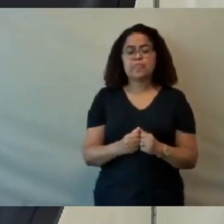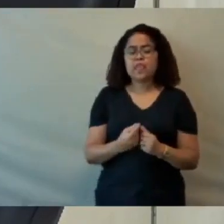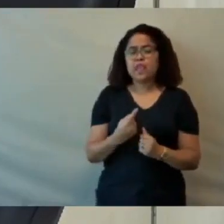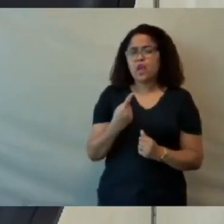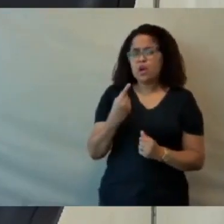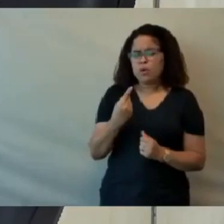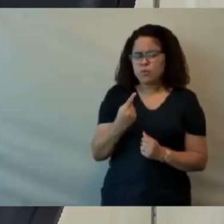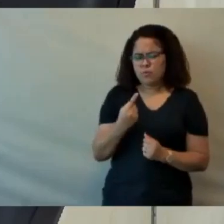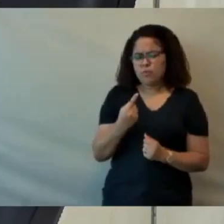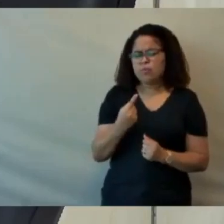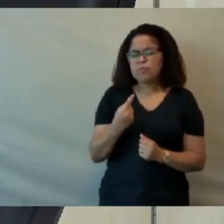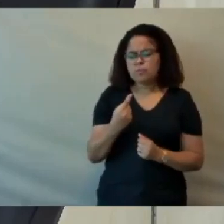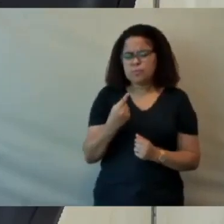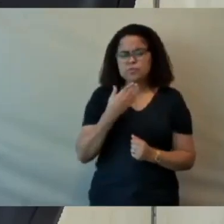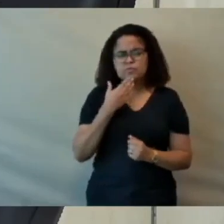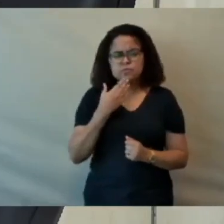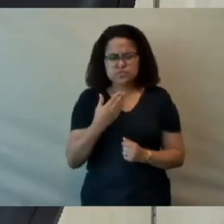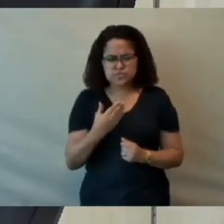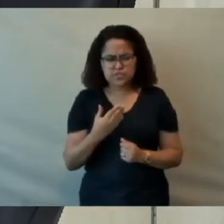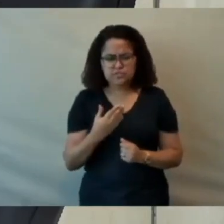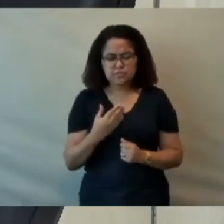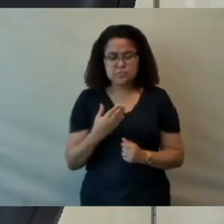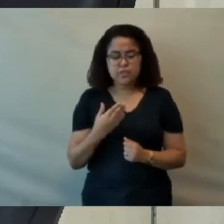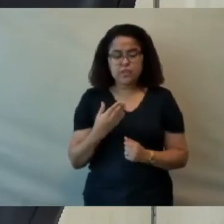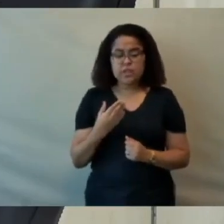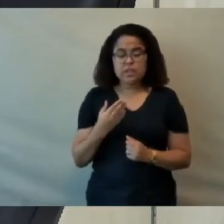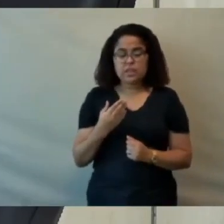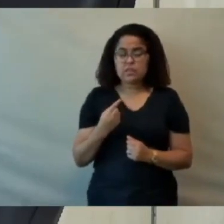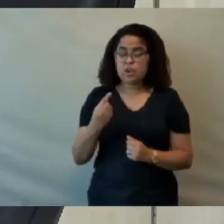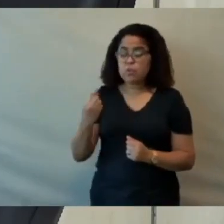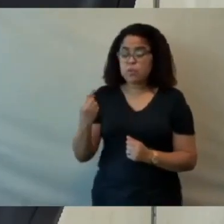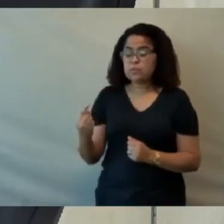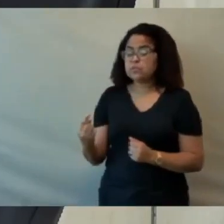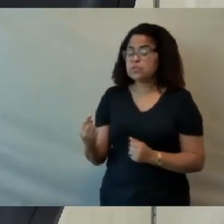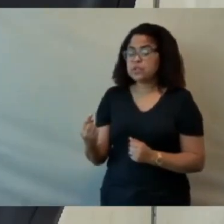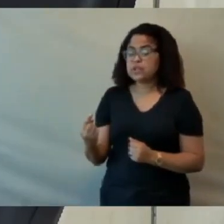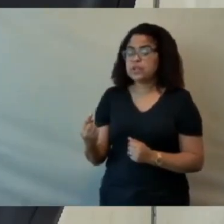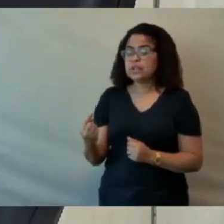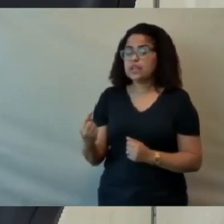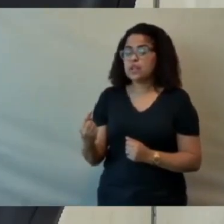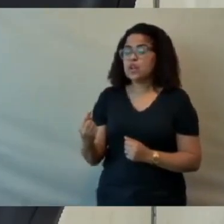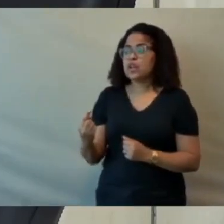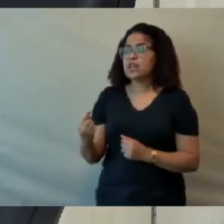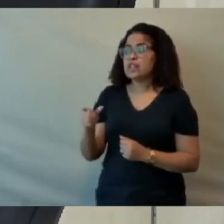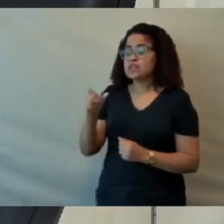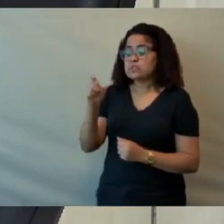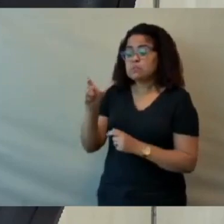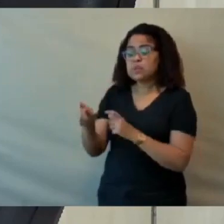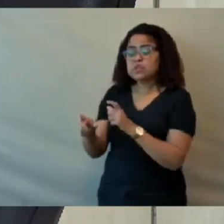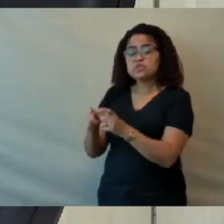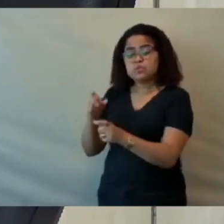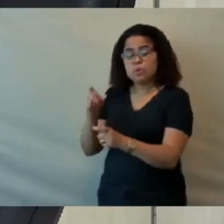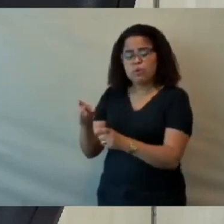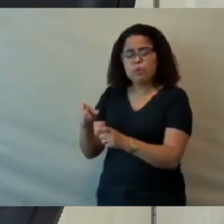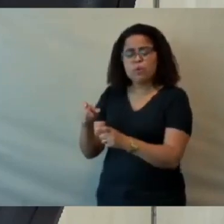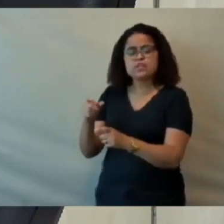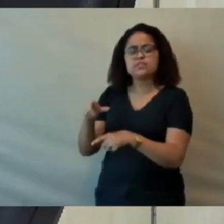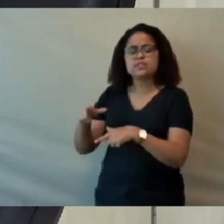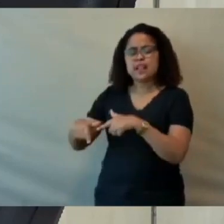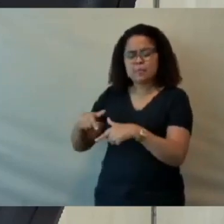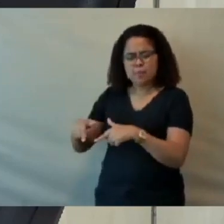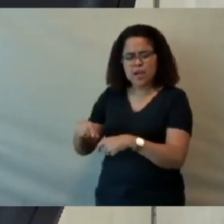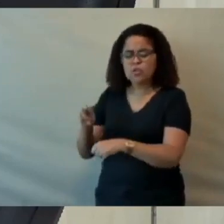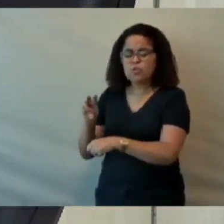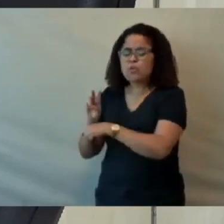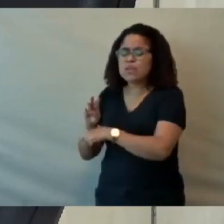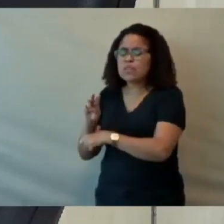outro lado, que é do lado dos cuidadores de idosos, é das queixas é a falta de regularização